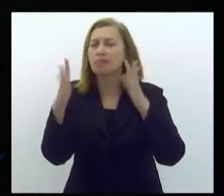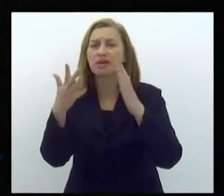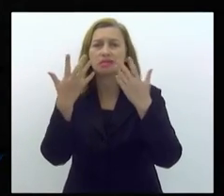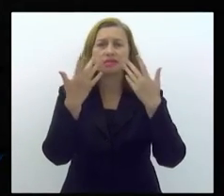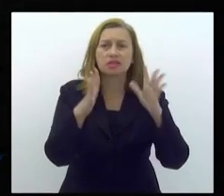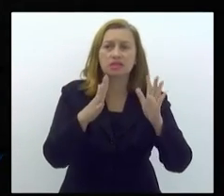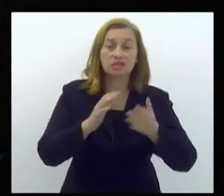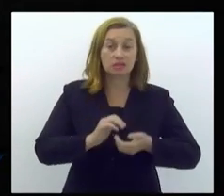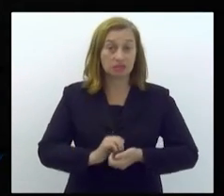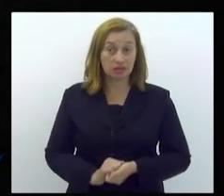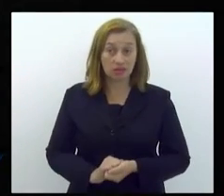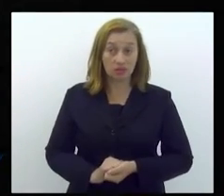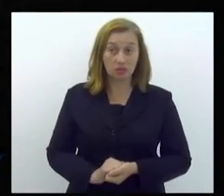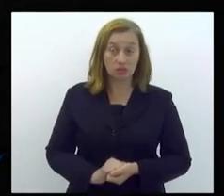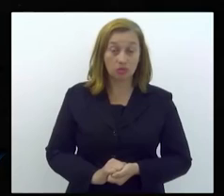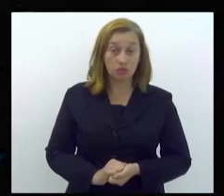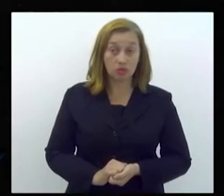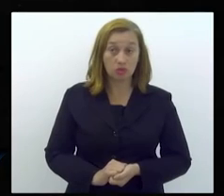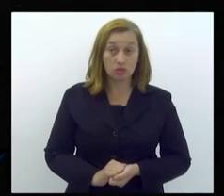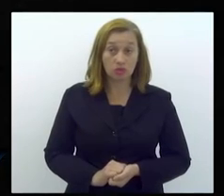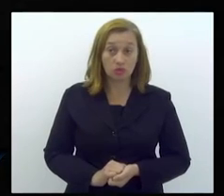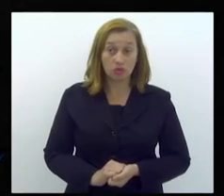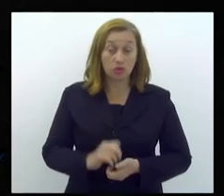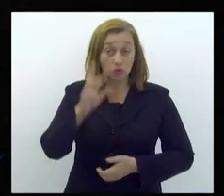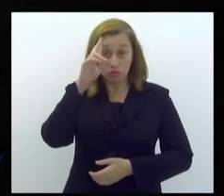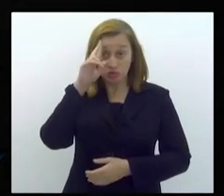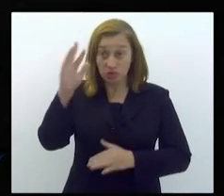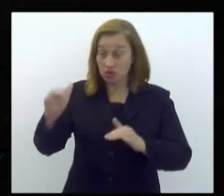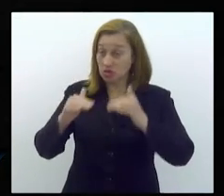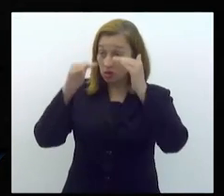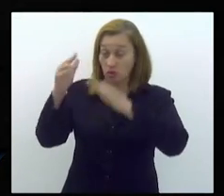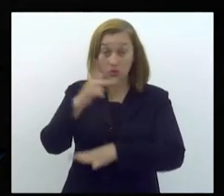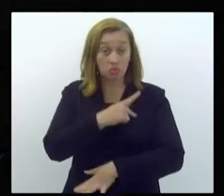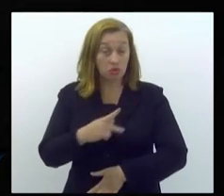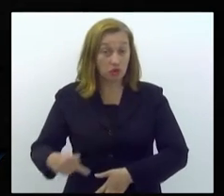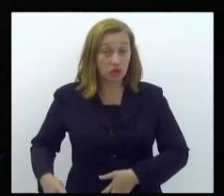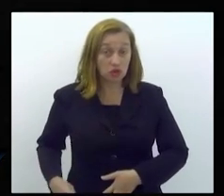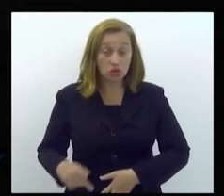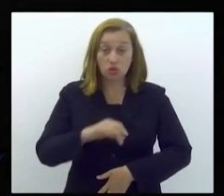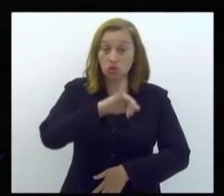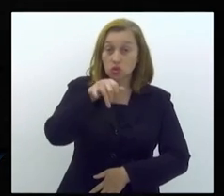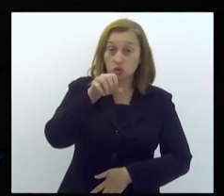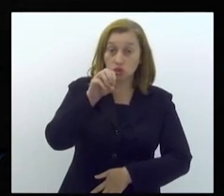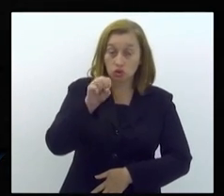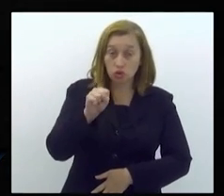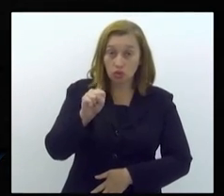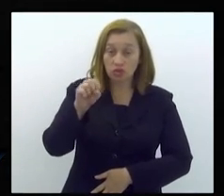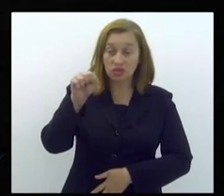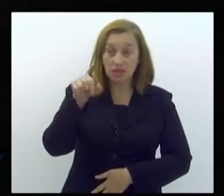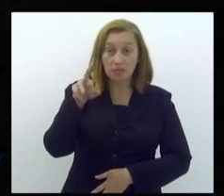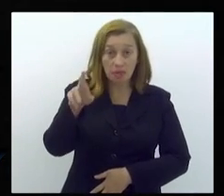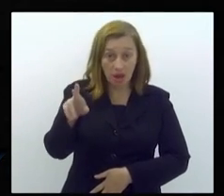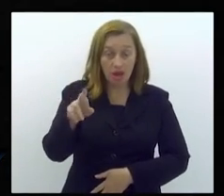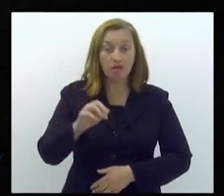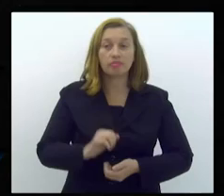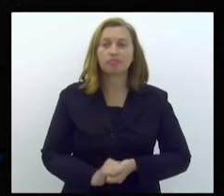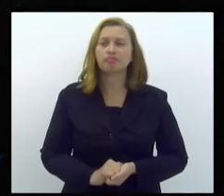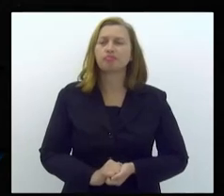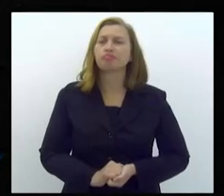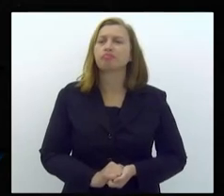o Excelentíssimo Senhor Deputado Professor Josemar que tá presidindo aqui a sessão